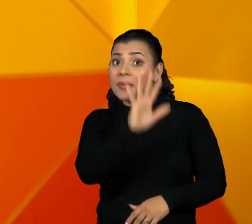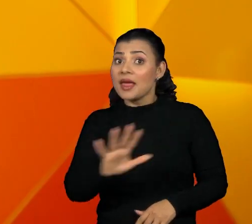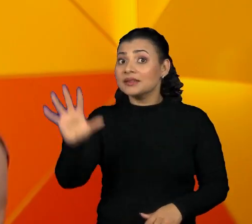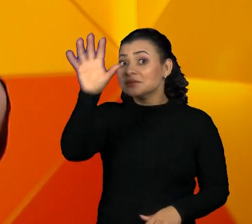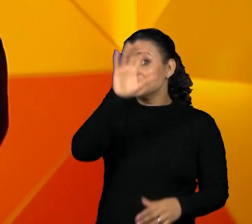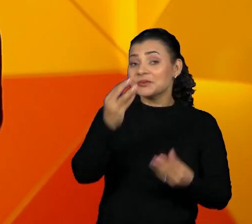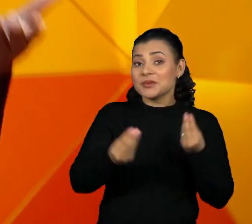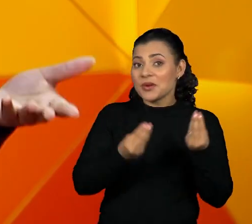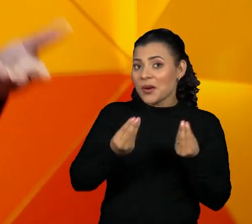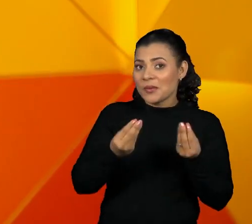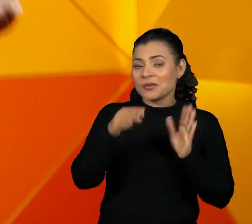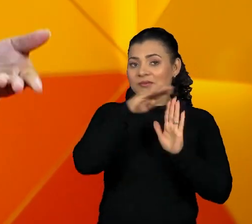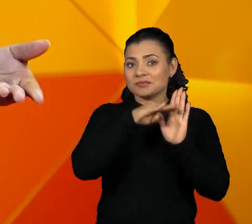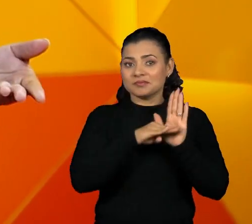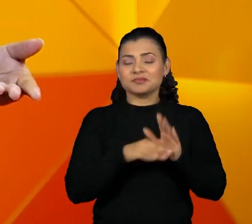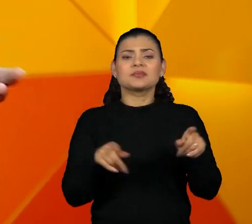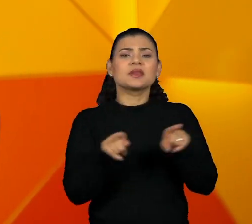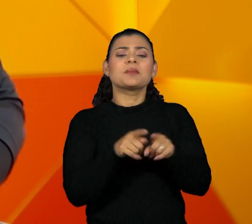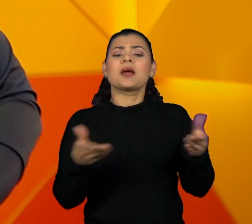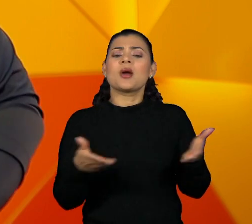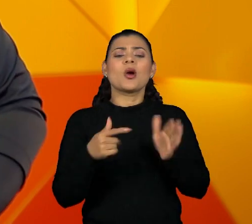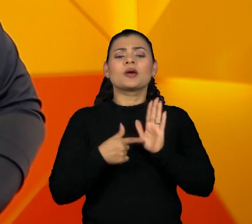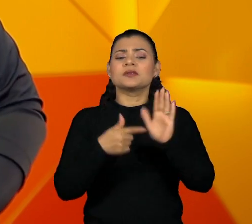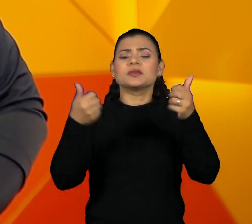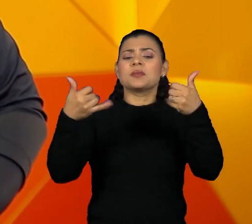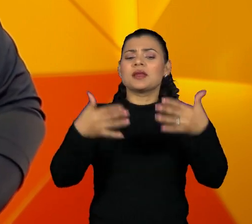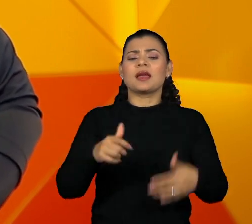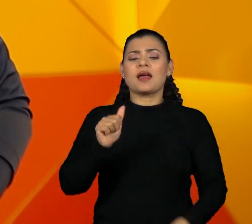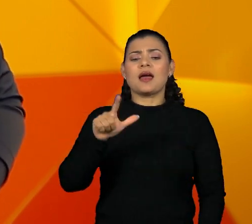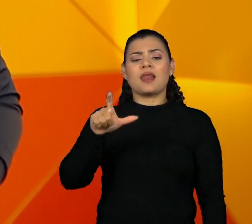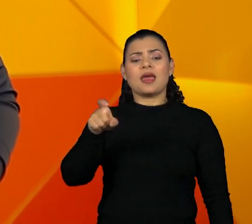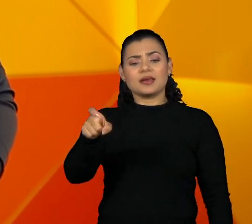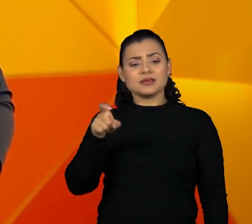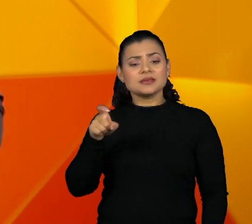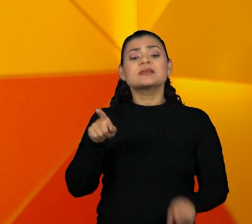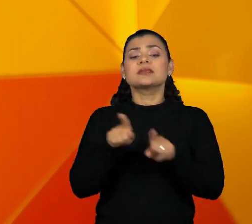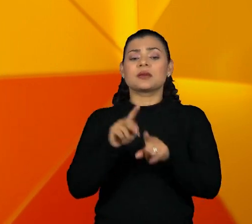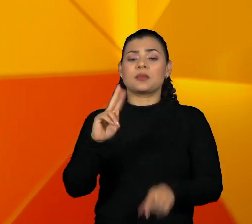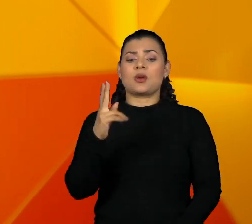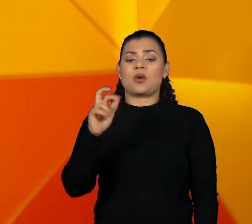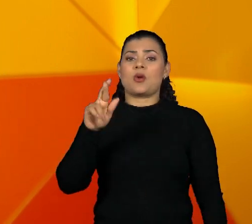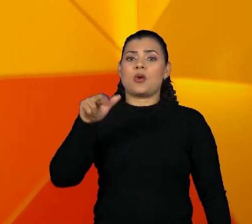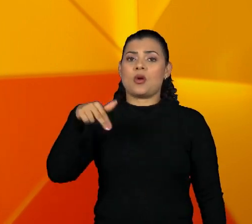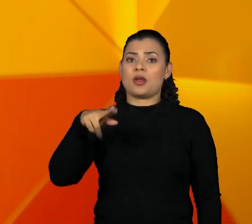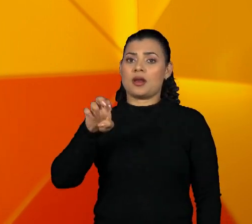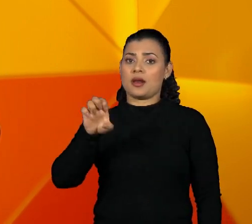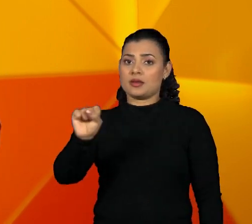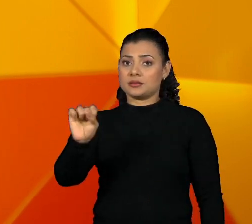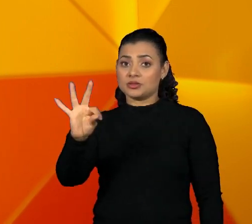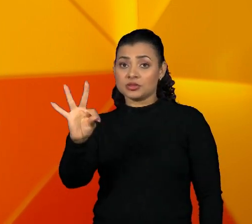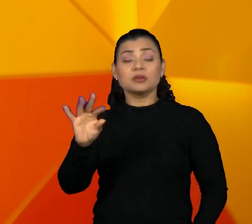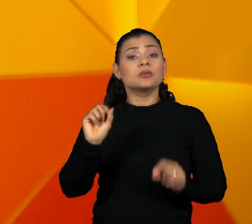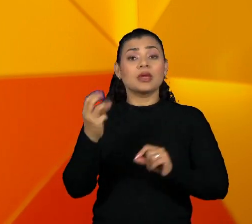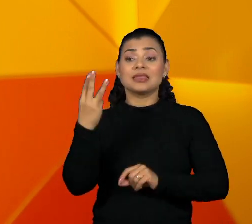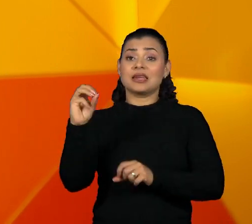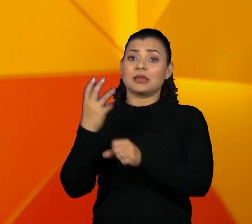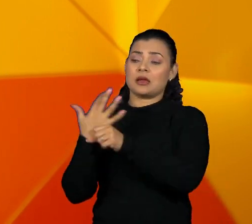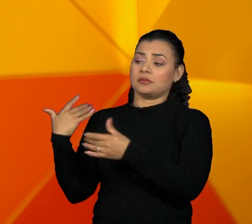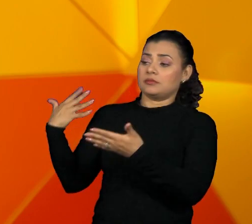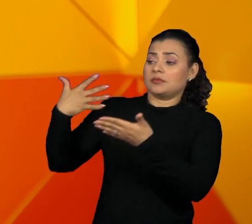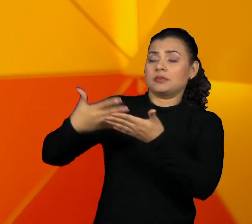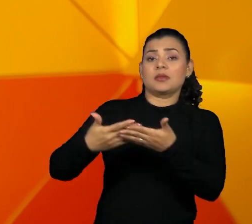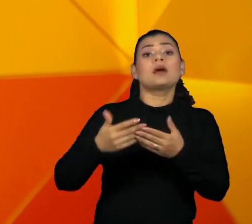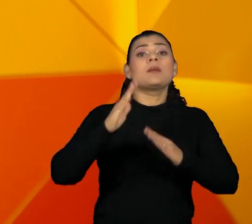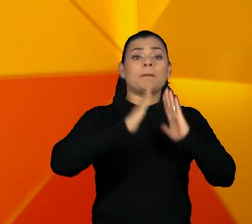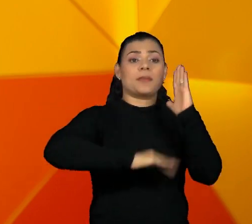falar para vocês de Alex Hornest. O Alex é um artista multimídia com uma carreira de mais de 30 anos dedicados à